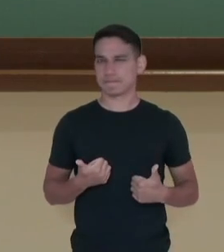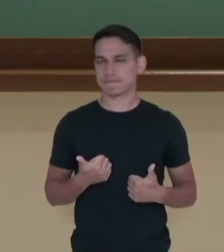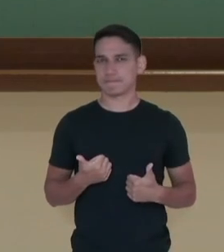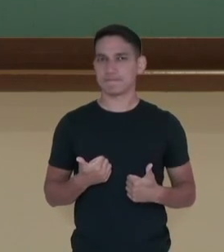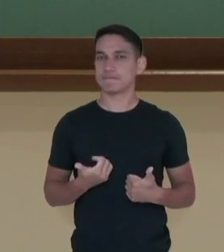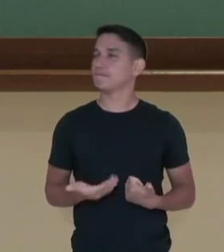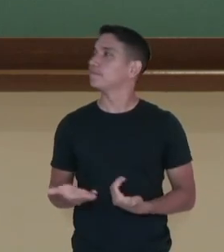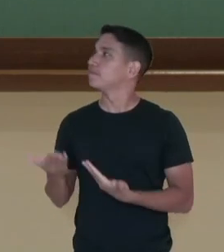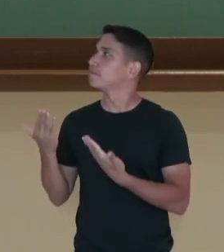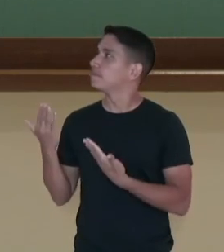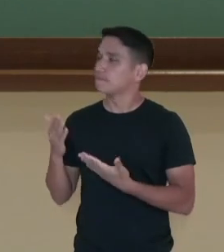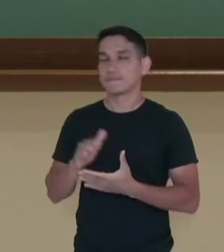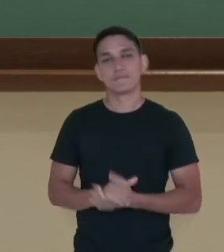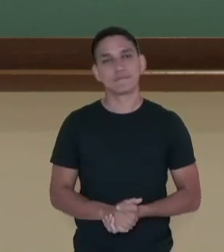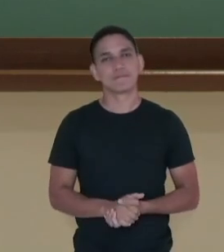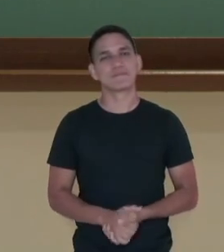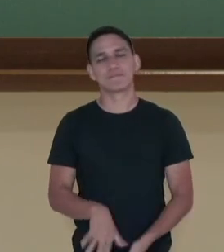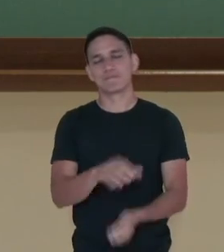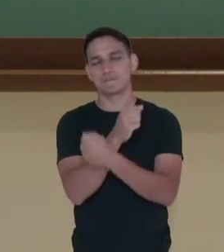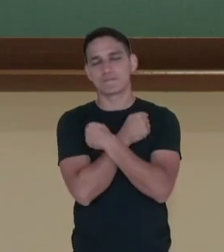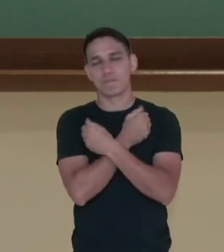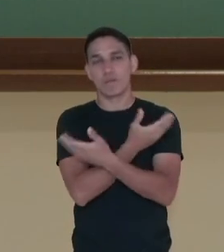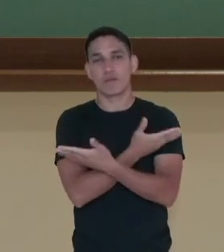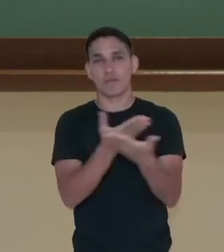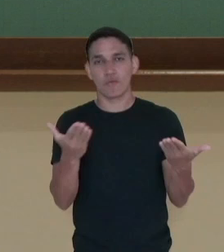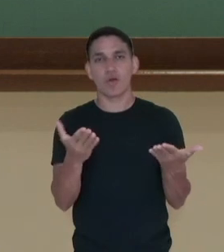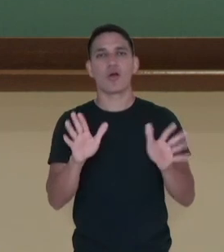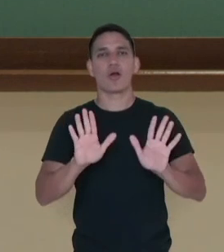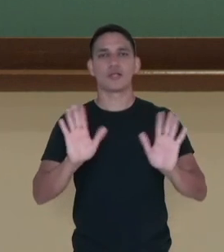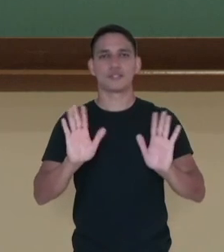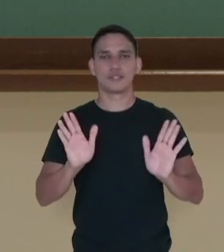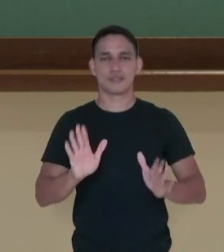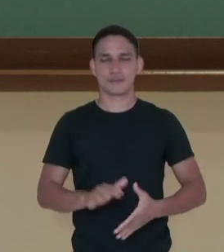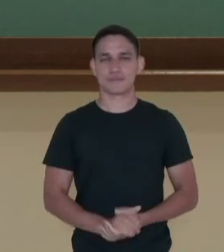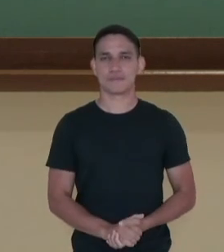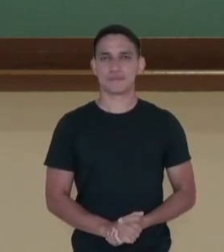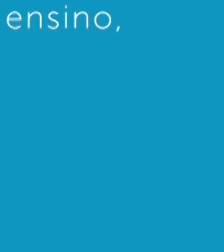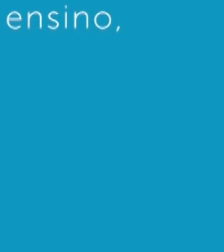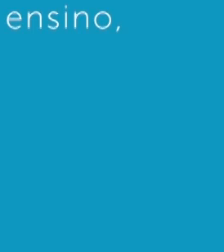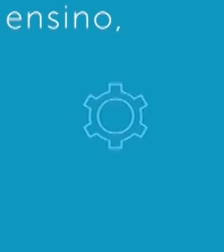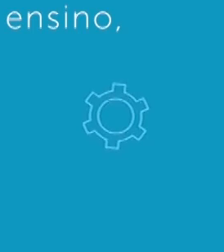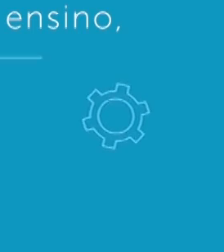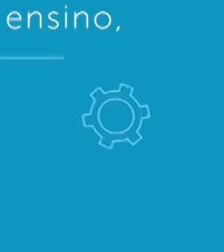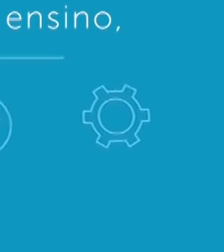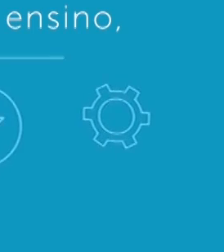Beleza? Tá? Um forte abraço para você e até breve.